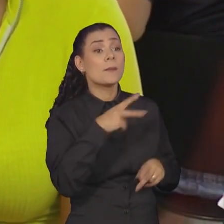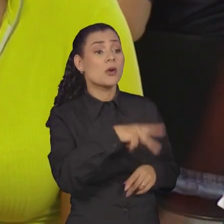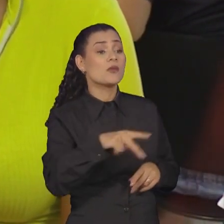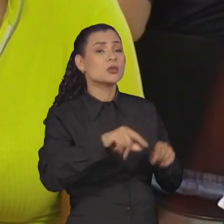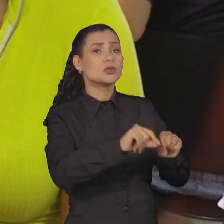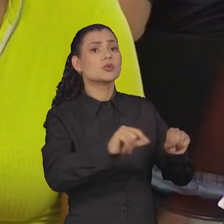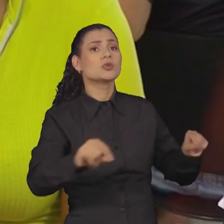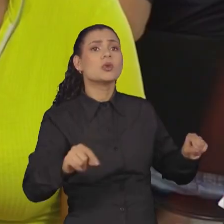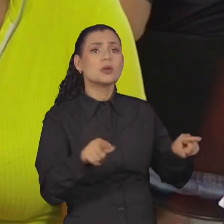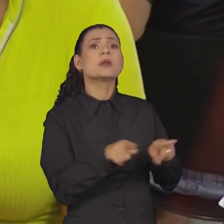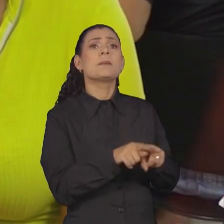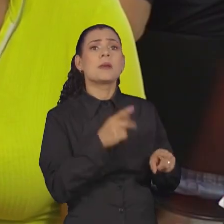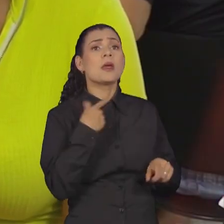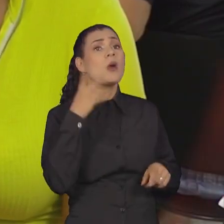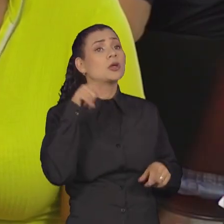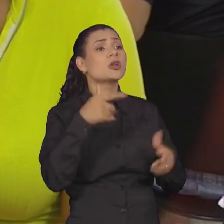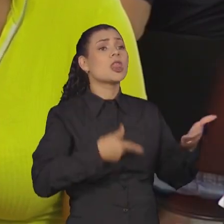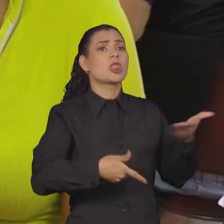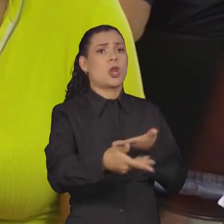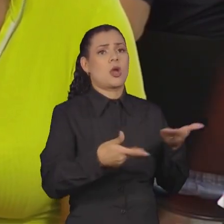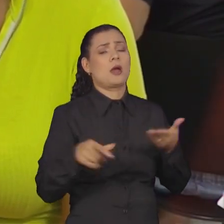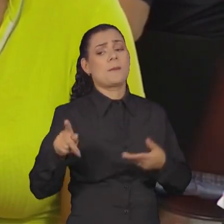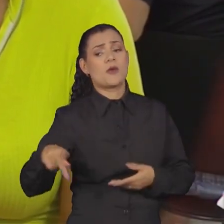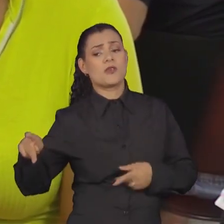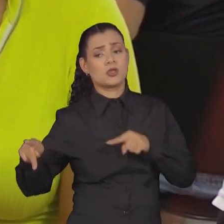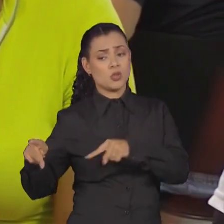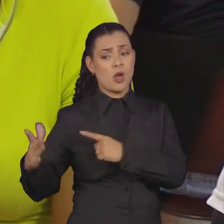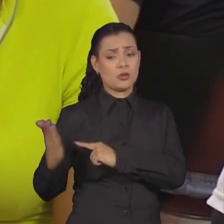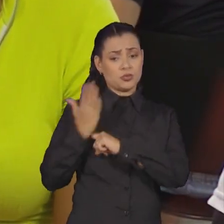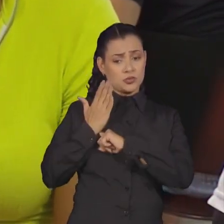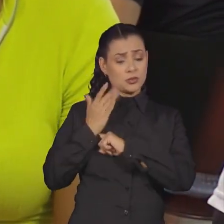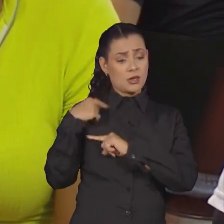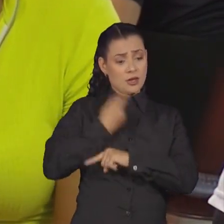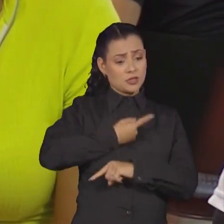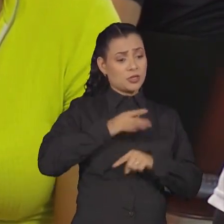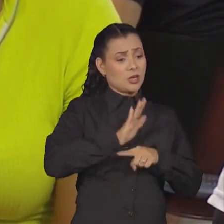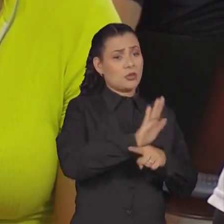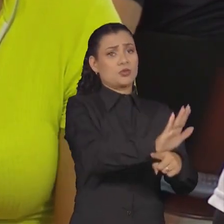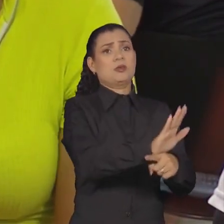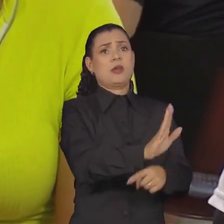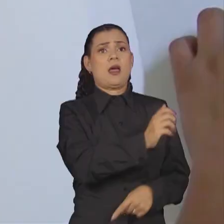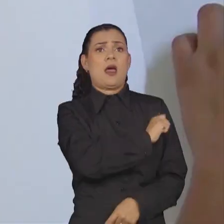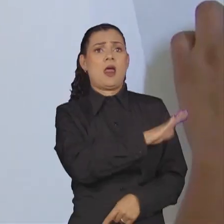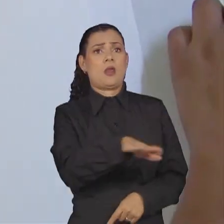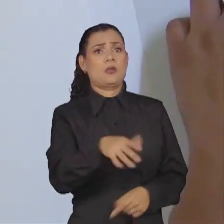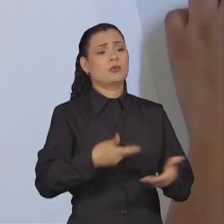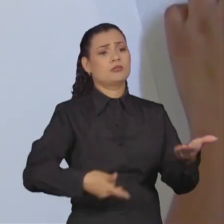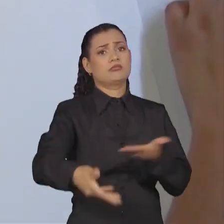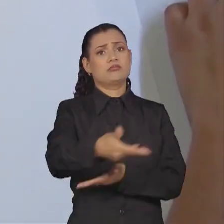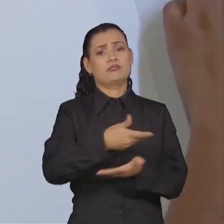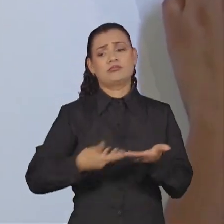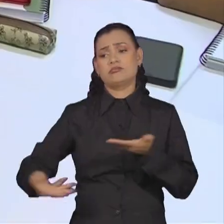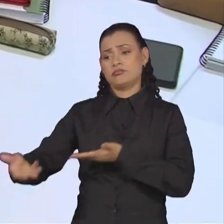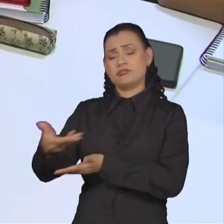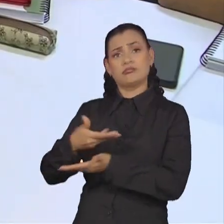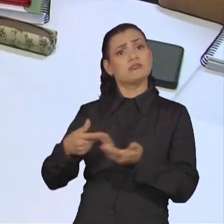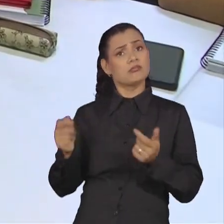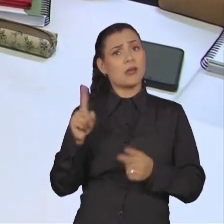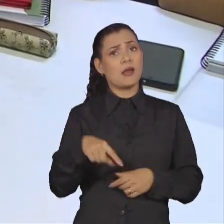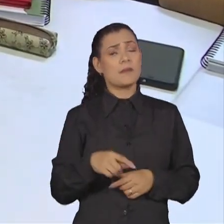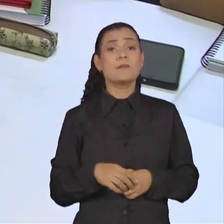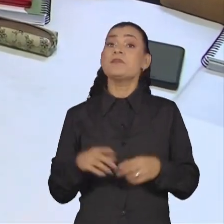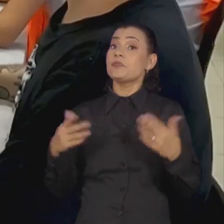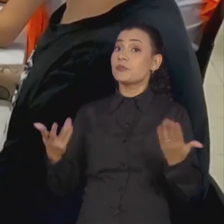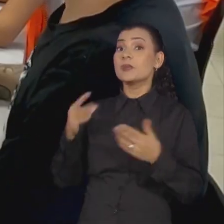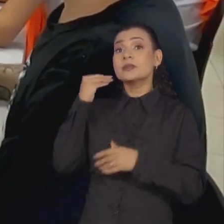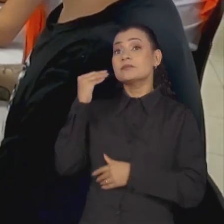eu acho que é uma troca, entendeu? Eles têm como ajudar a gente tem como ajudar eles também. O objetivo da turma experimental